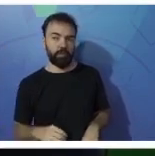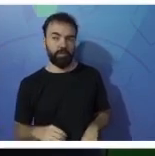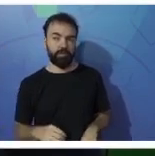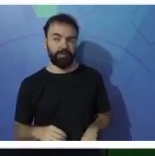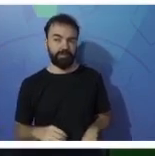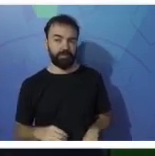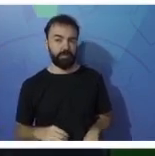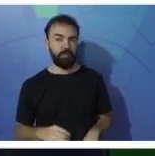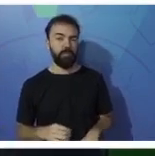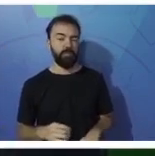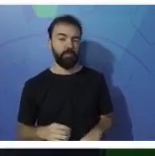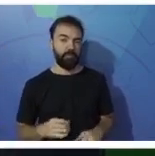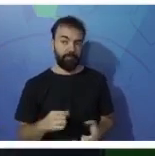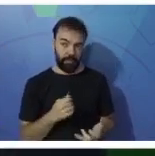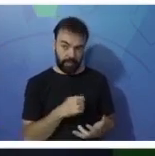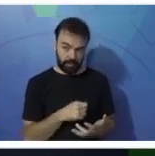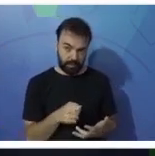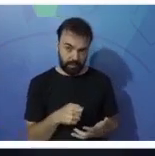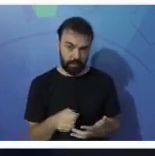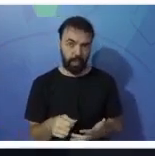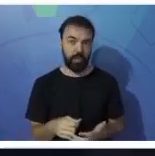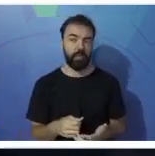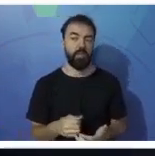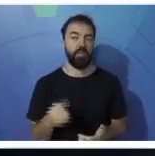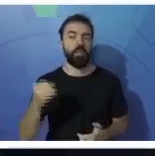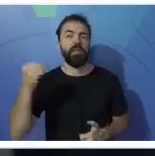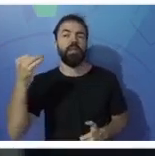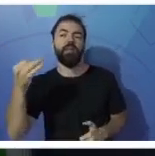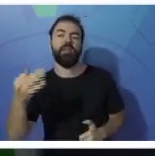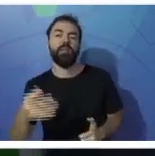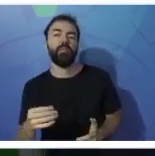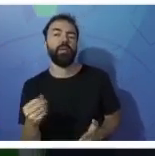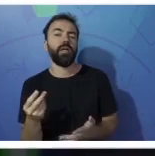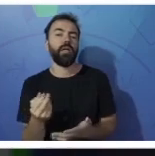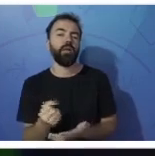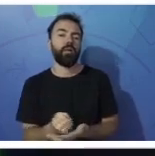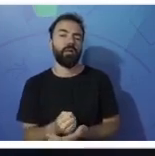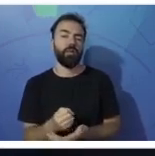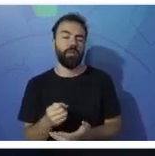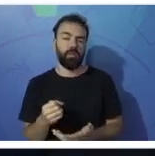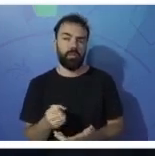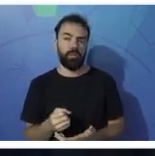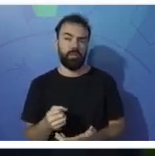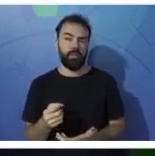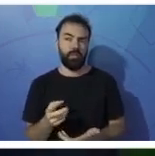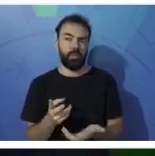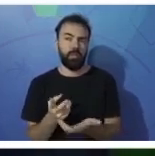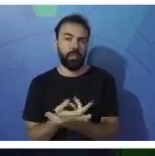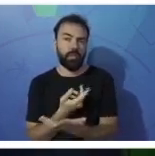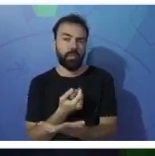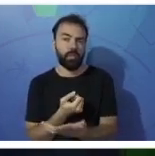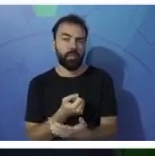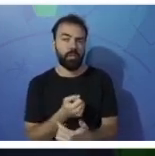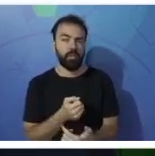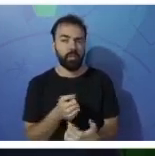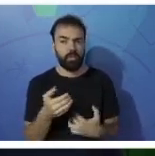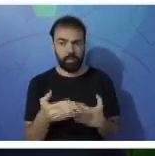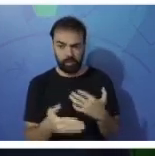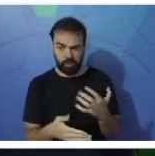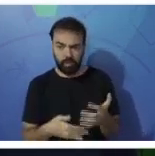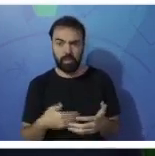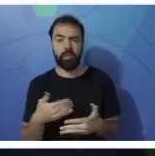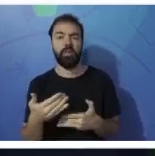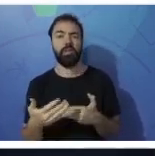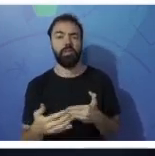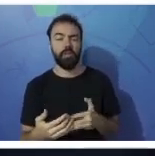fim, despede-se. Então é importante. Importante nós prestarmos atenção, porque a carta, ela tem